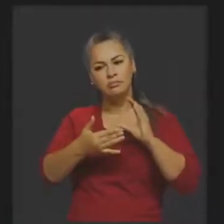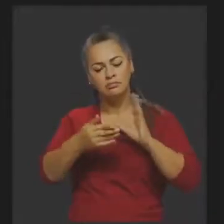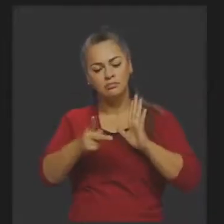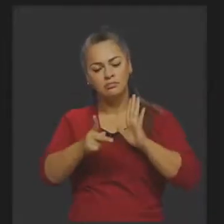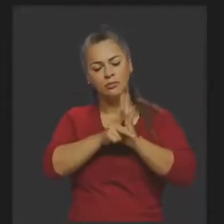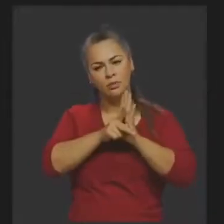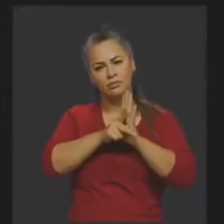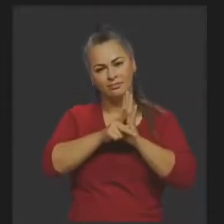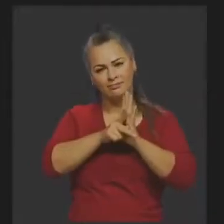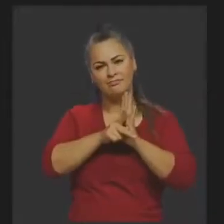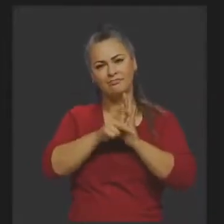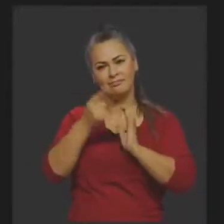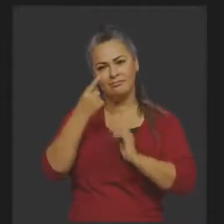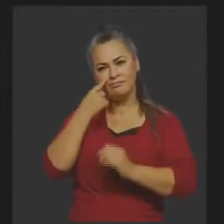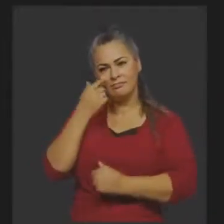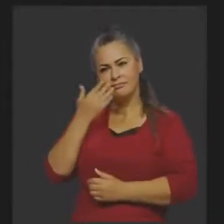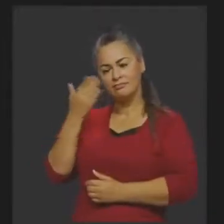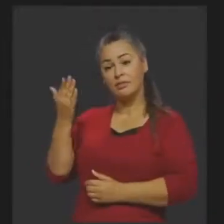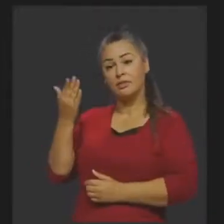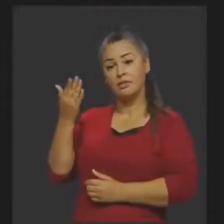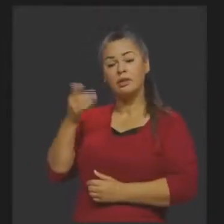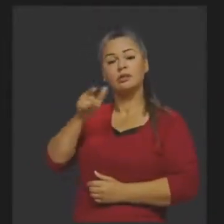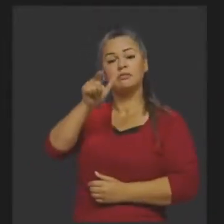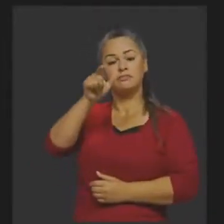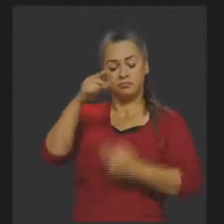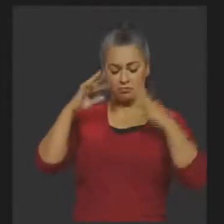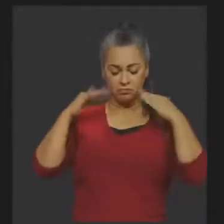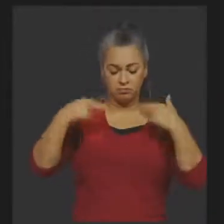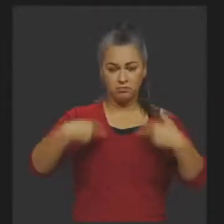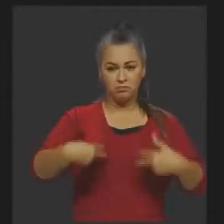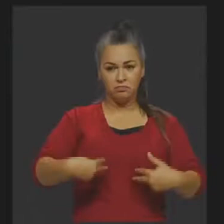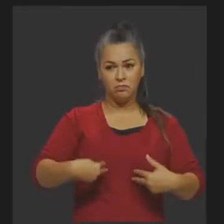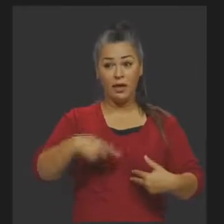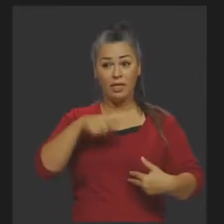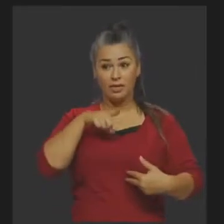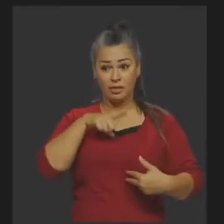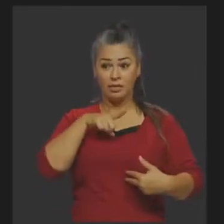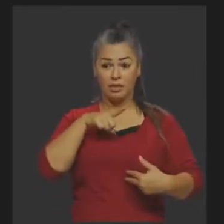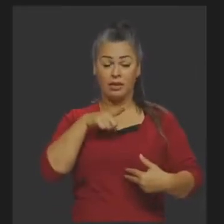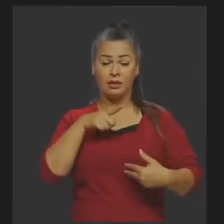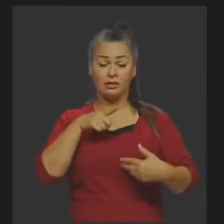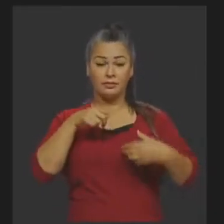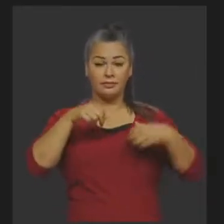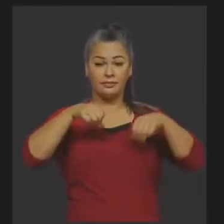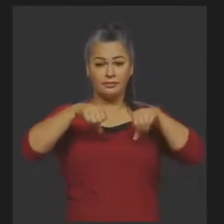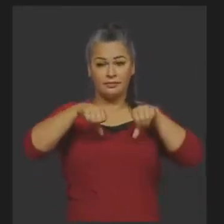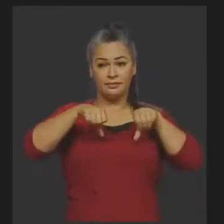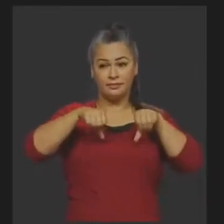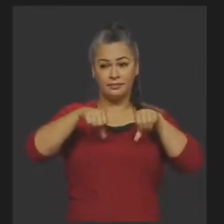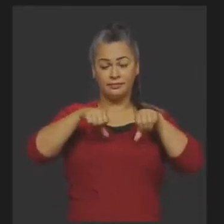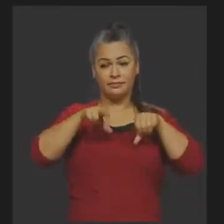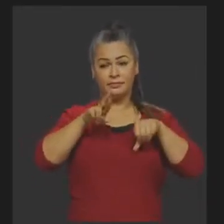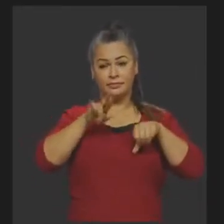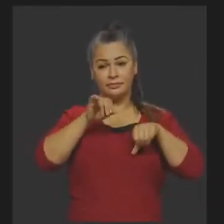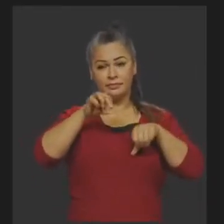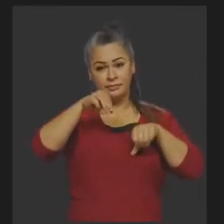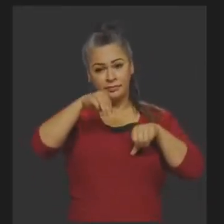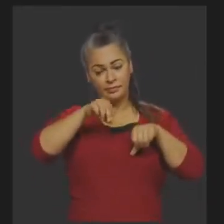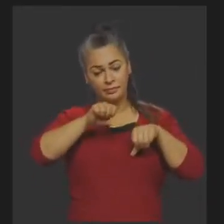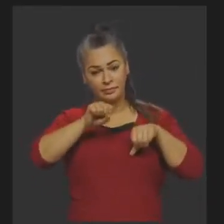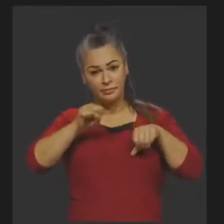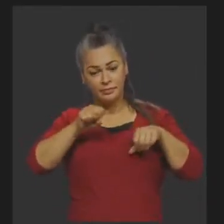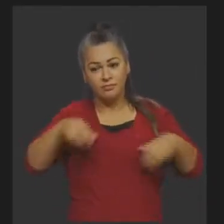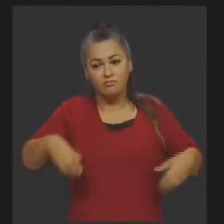excretor? No ser humano, o sistema excretor ele é composto por 2 rins, 2 ureteres, uma